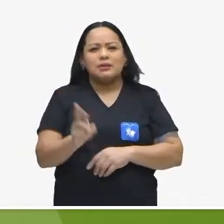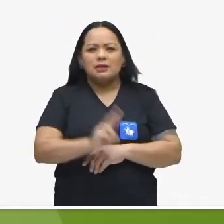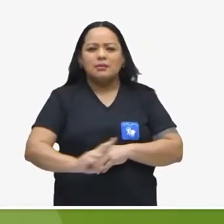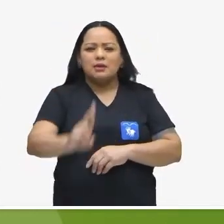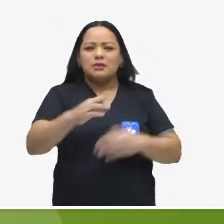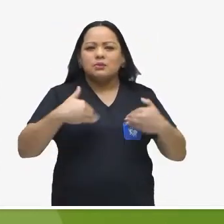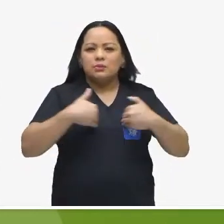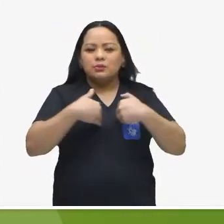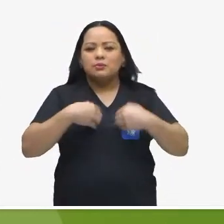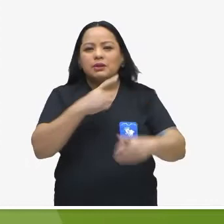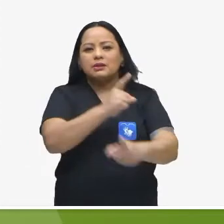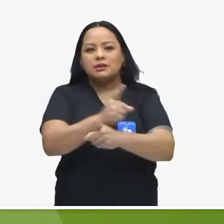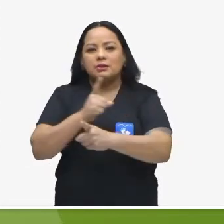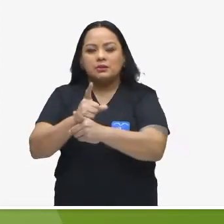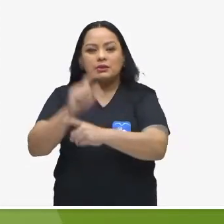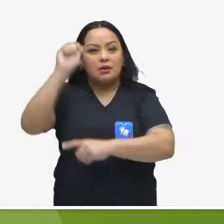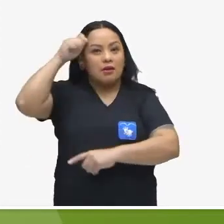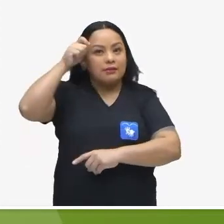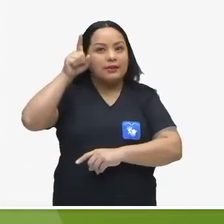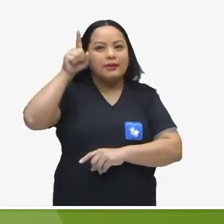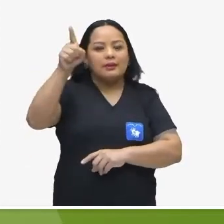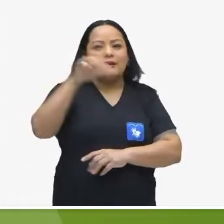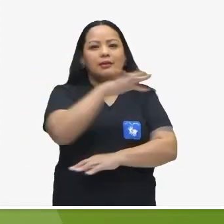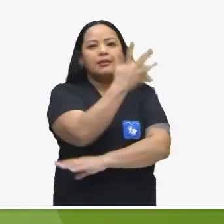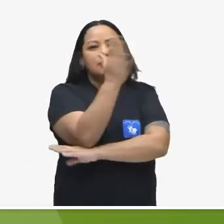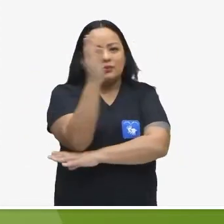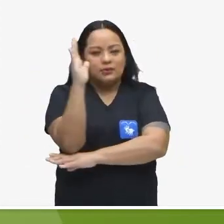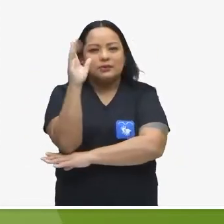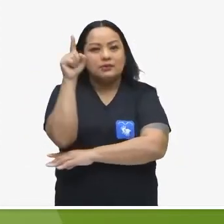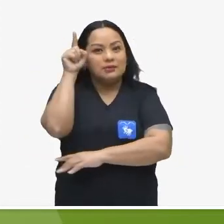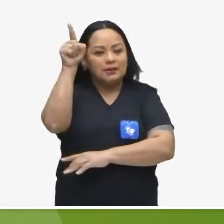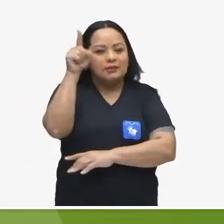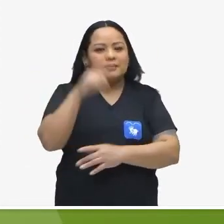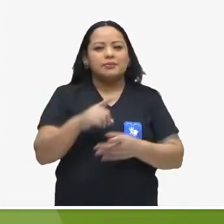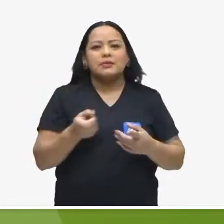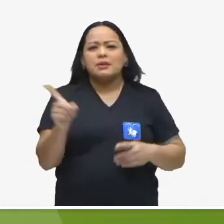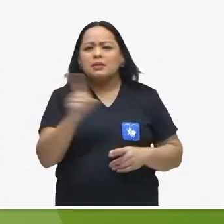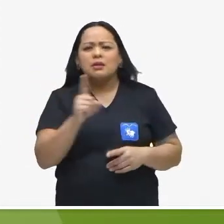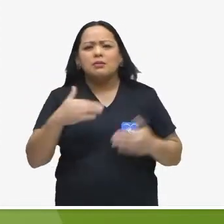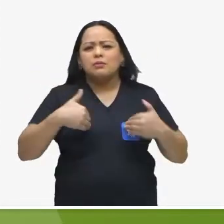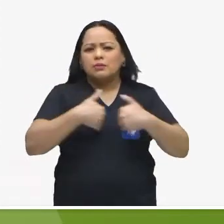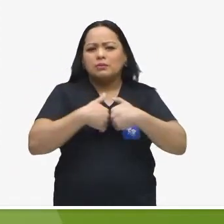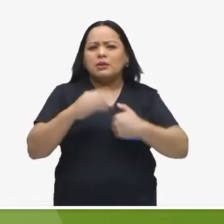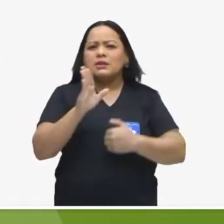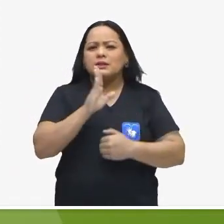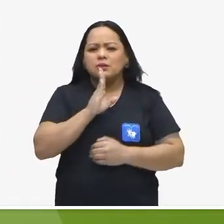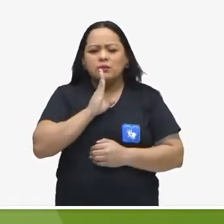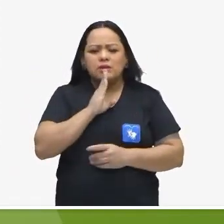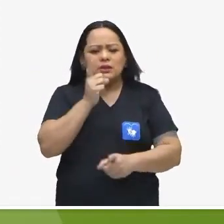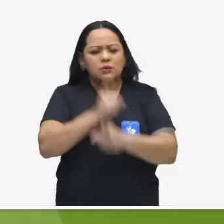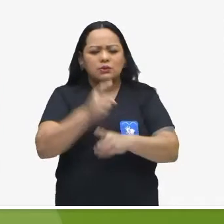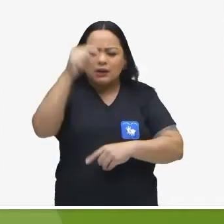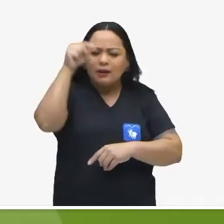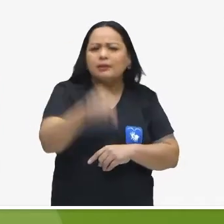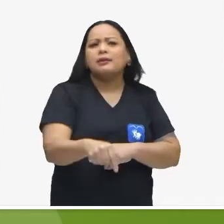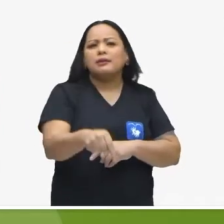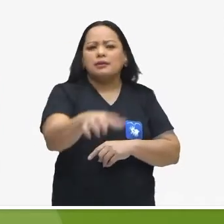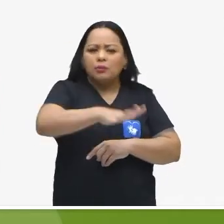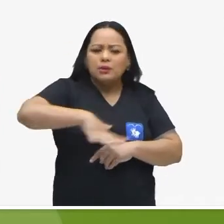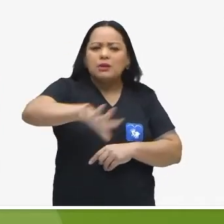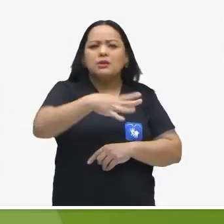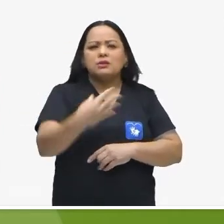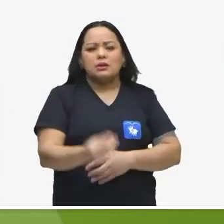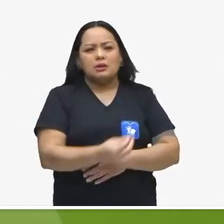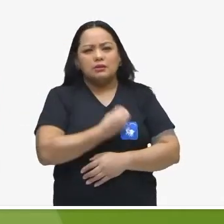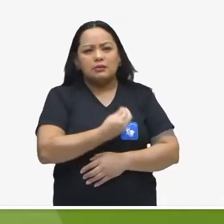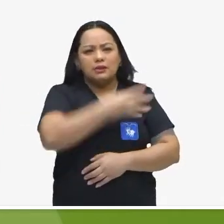nós encontramos lá na savana africana. Não são animais que a gente encontra no nosso ambiente, né, que é a